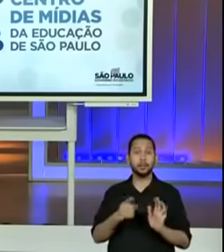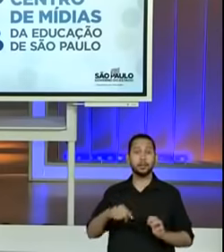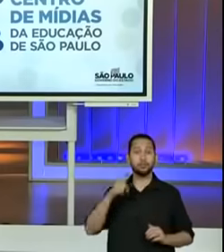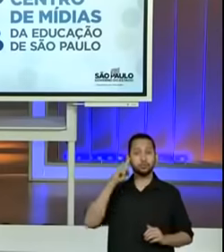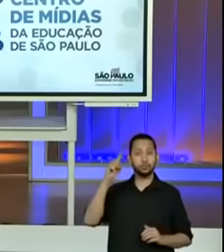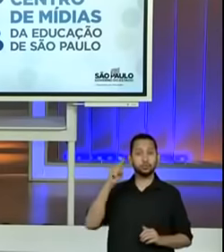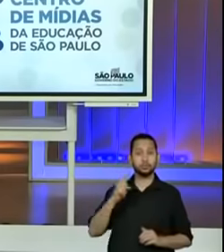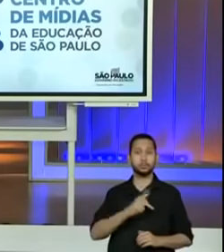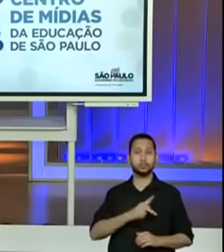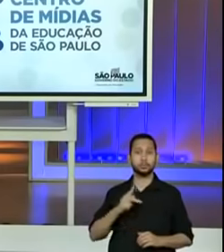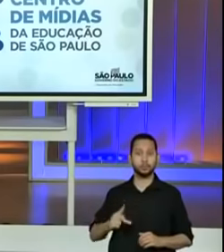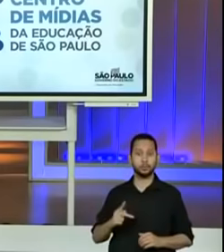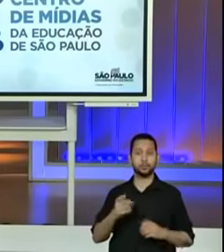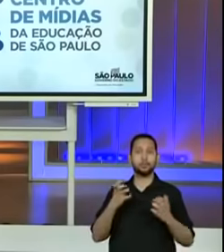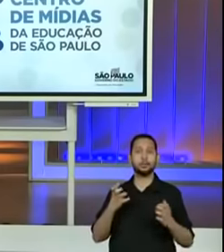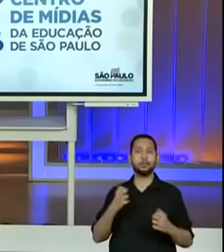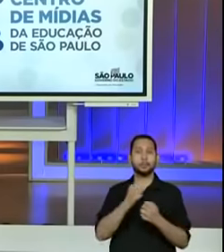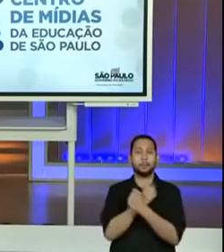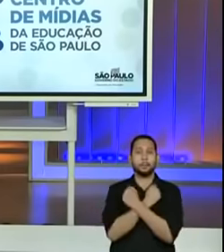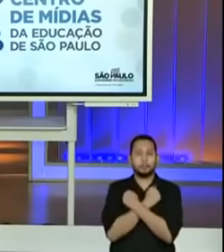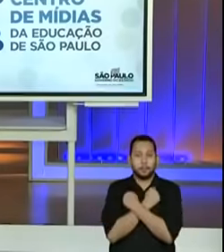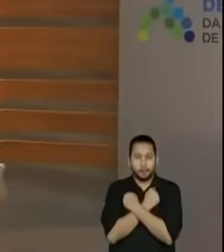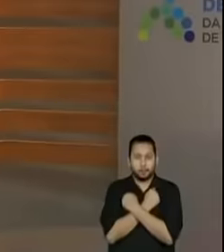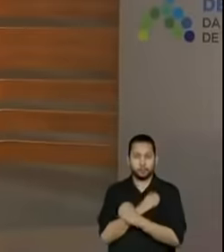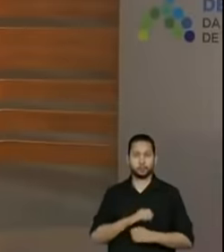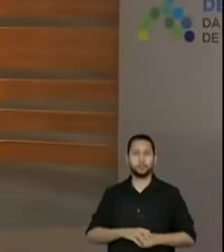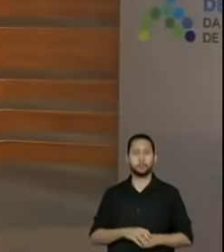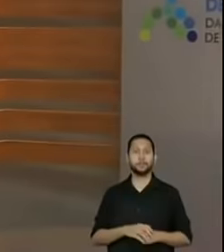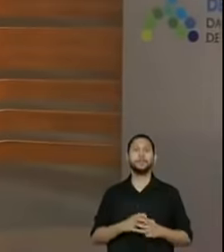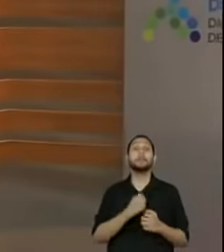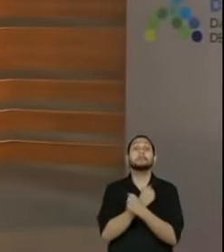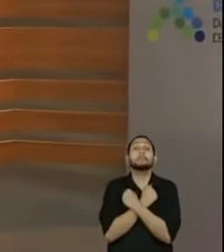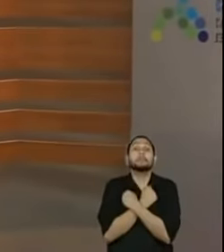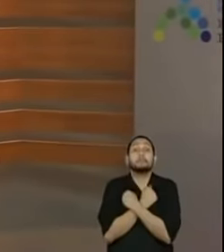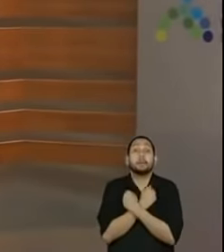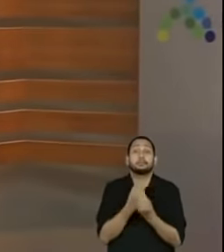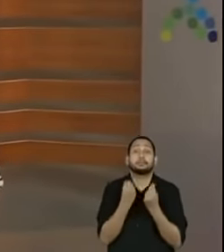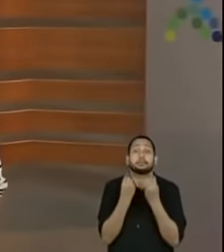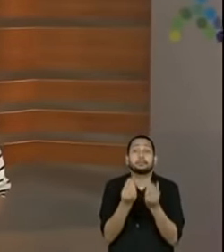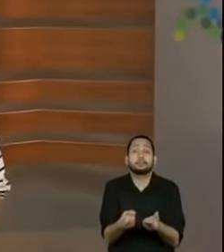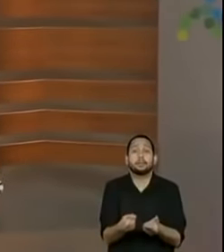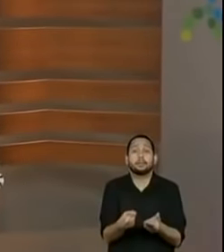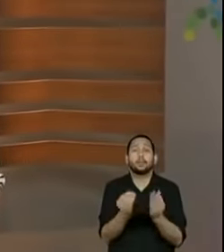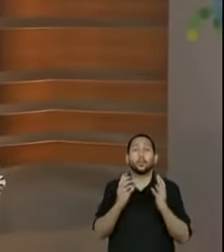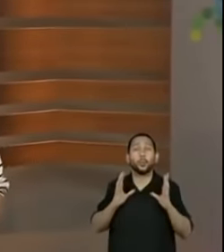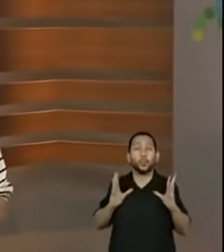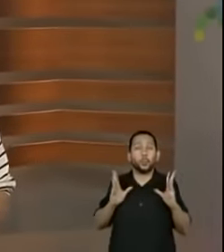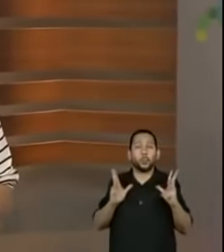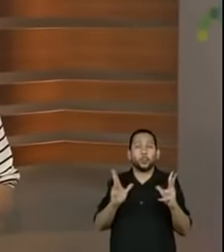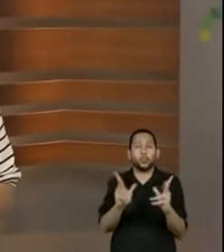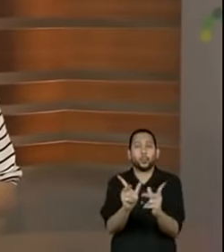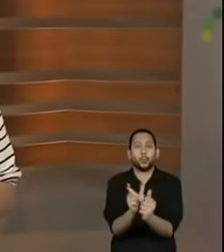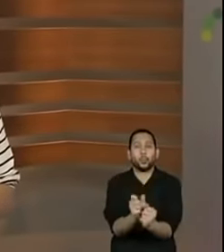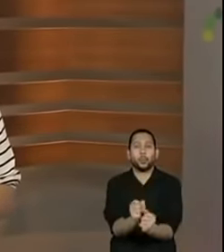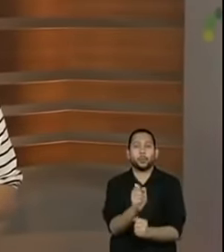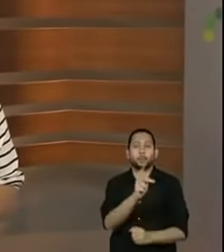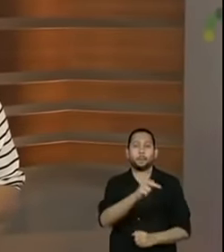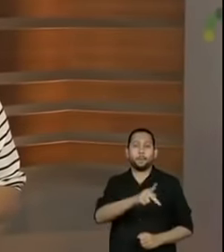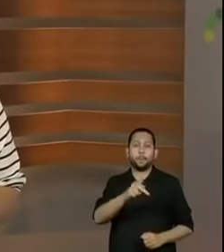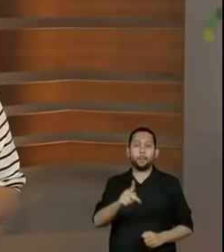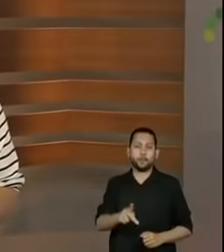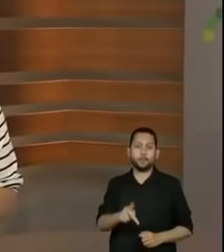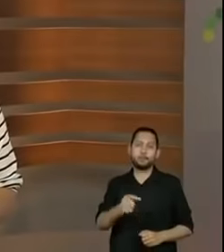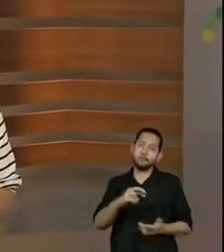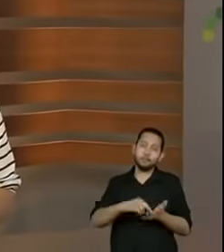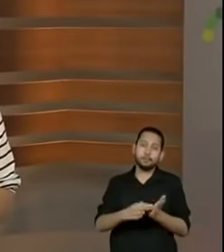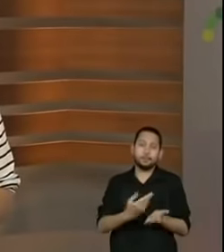eu quero mandar um super abraço a todos, vou voltar aqui, Quero mandar um abraço a todos os professores, aos meus colegas, que super estão